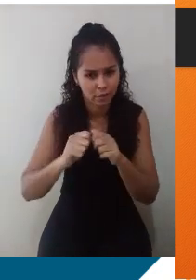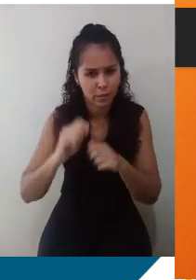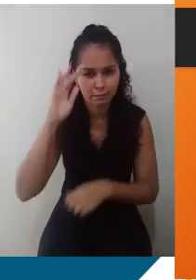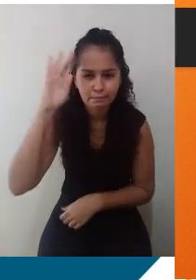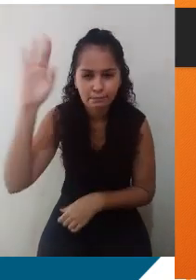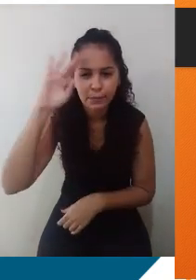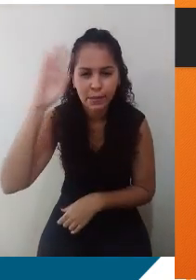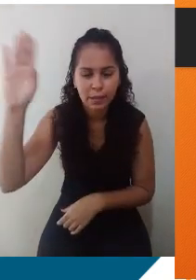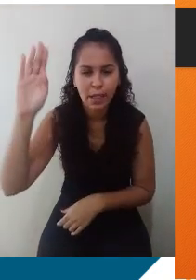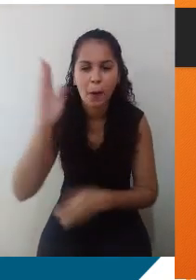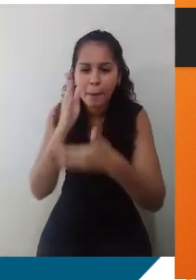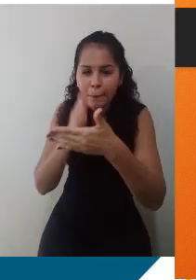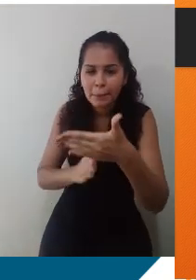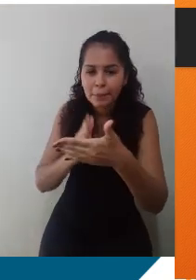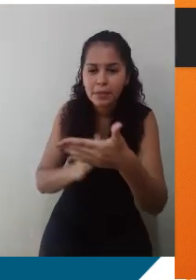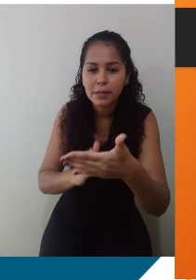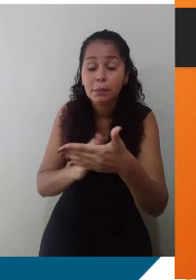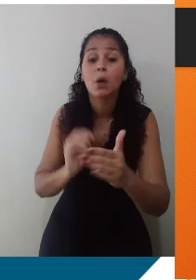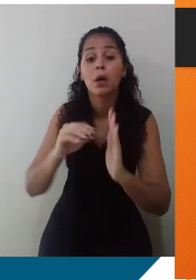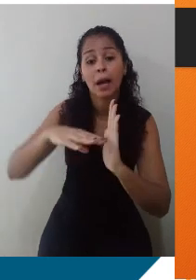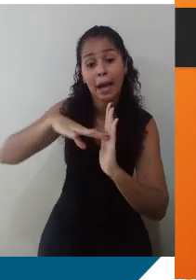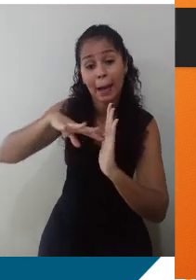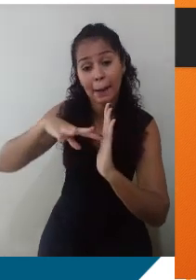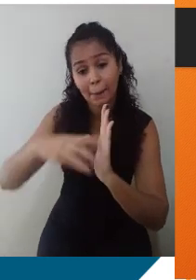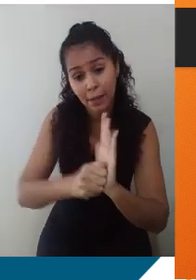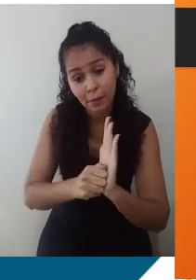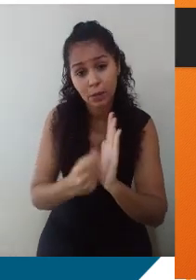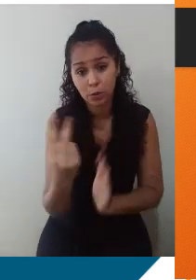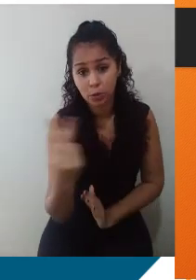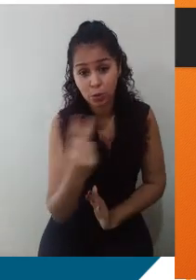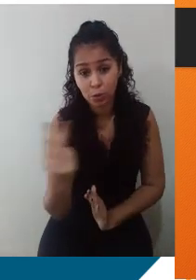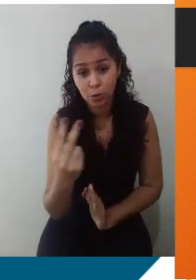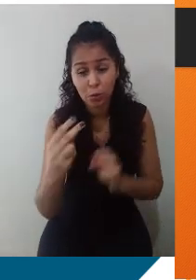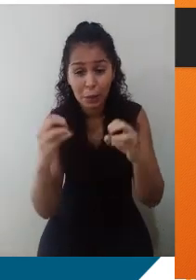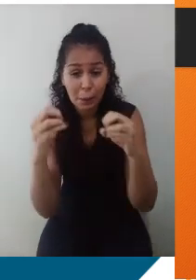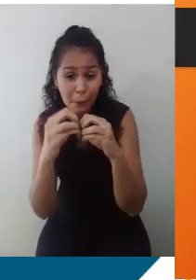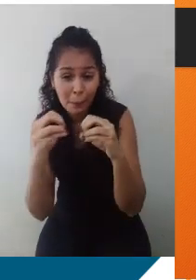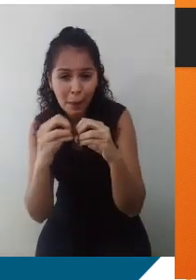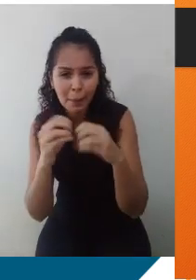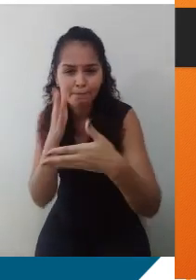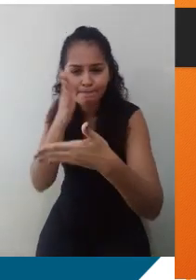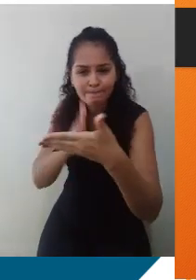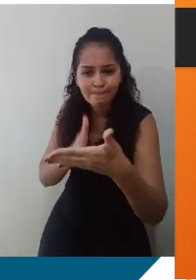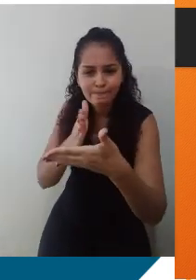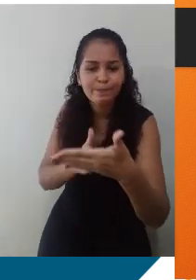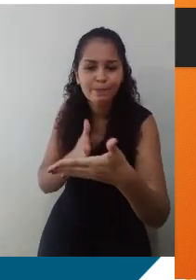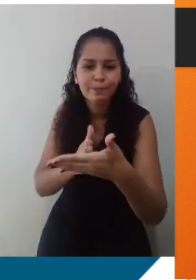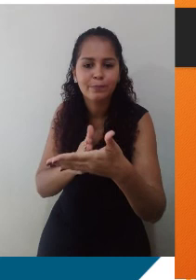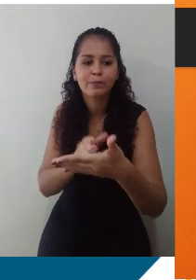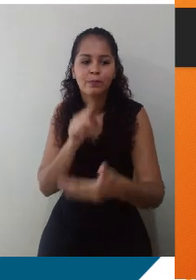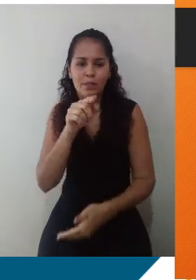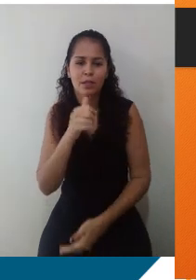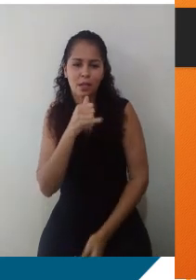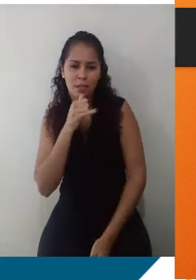é imaginar que o termo central é a média aritmética dos dois números que estão mais próximos do centro. No nosso exemplo,